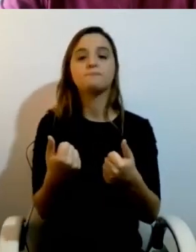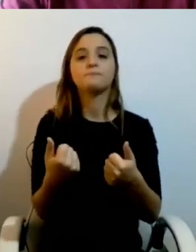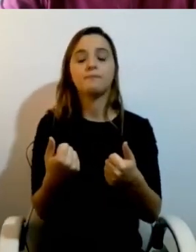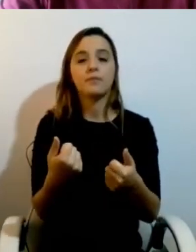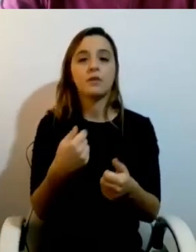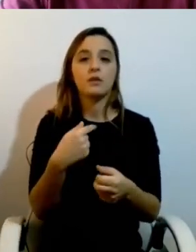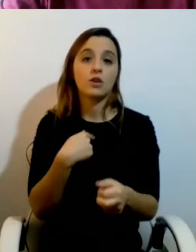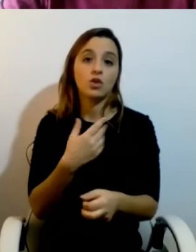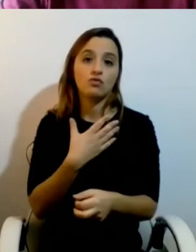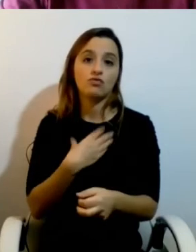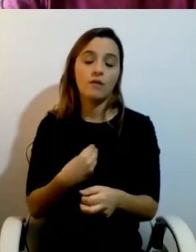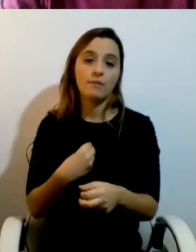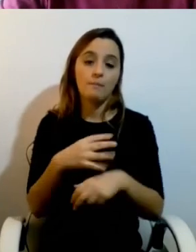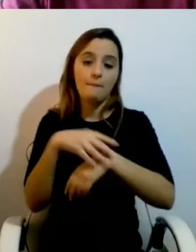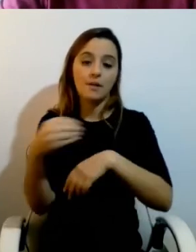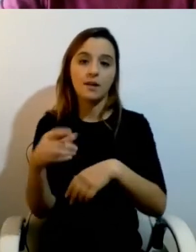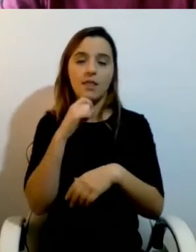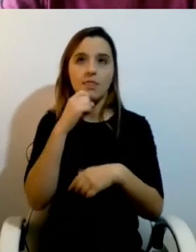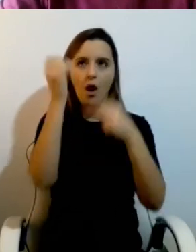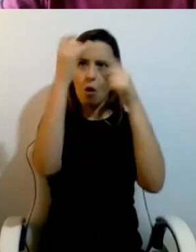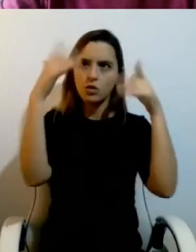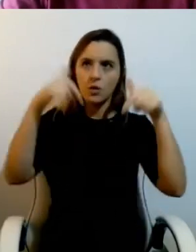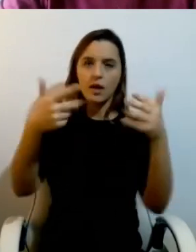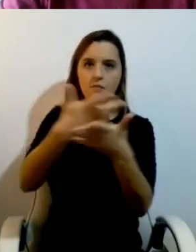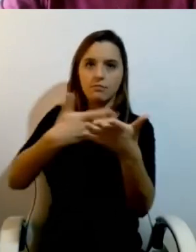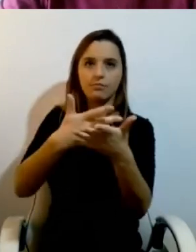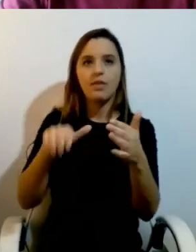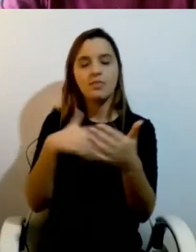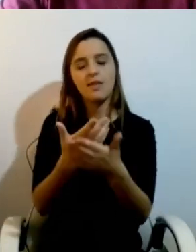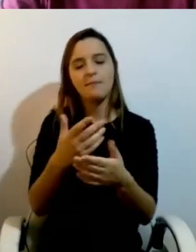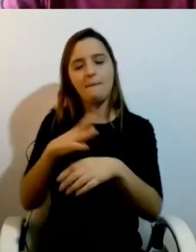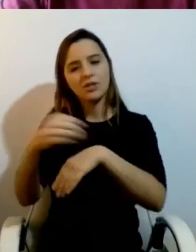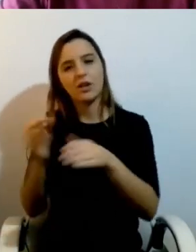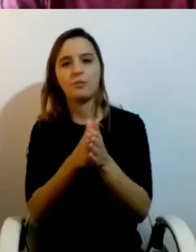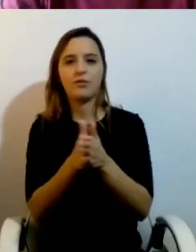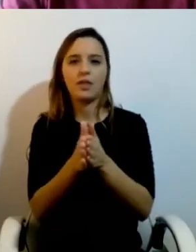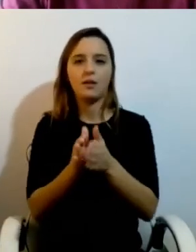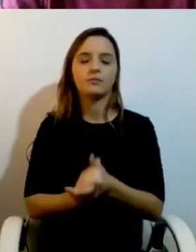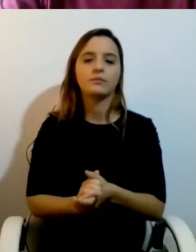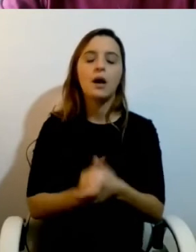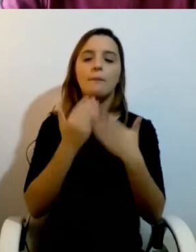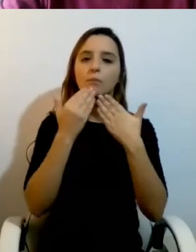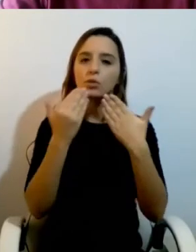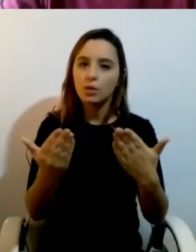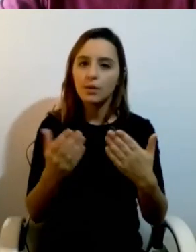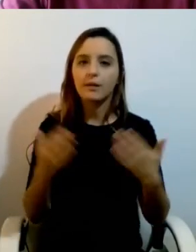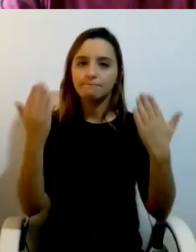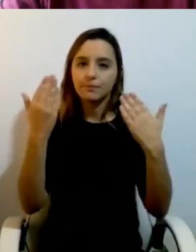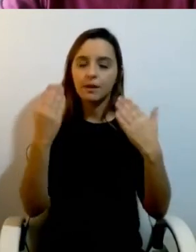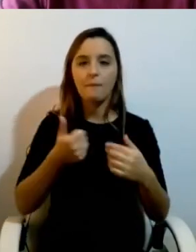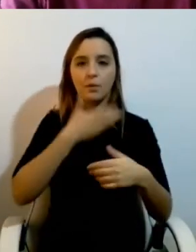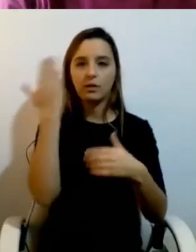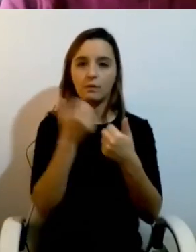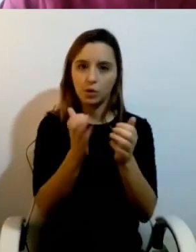mais tarde desfrutar das conclusões a que vocês chegaram. Muito obrigado, bem-aja e um bom dia para todos.